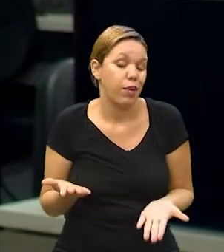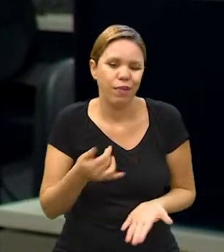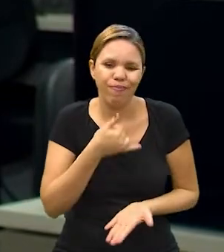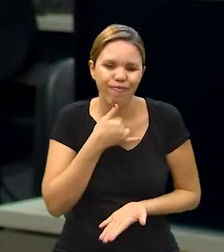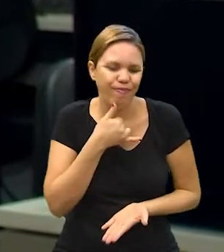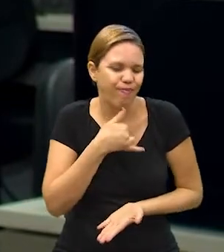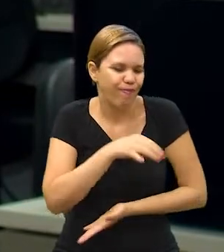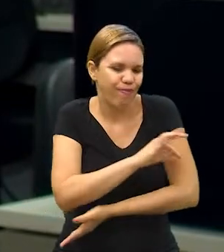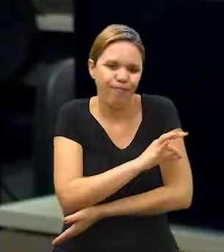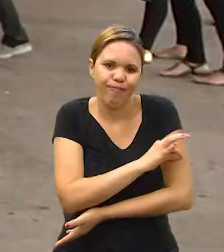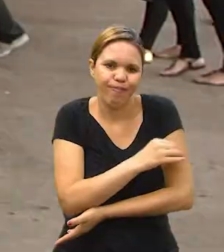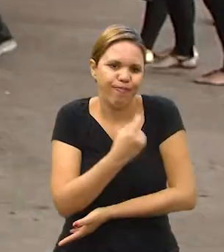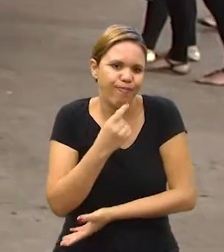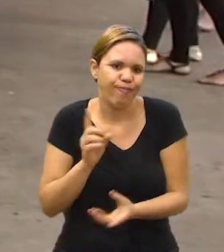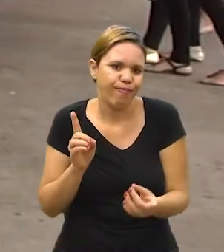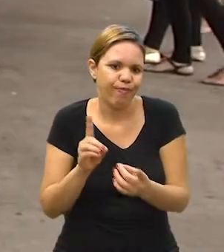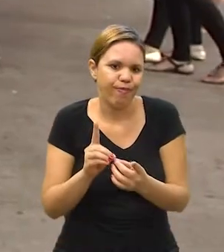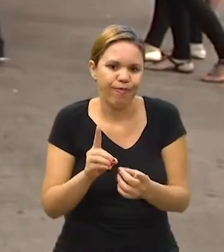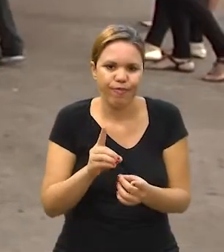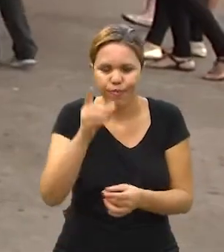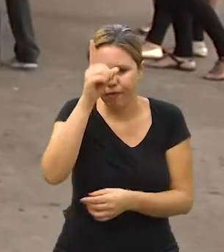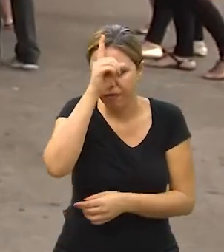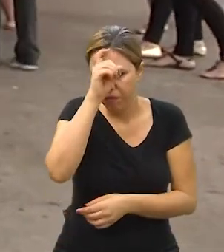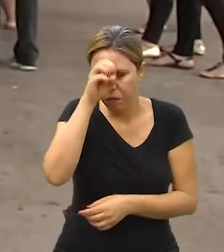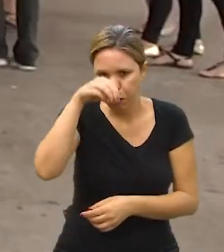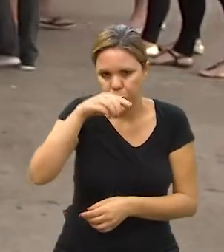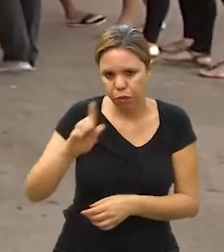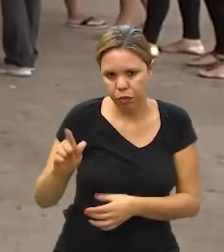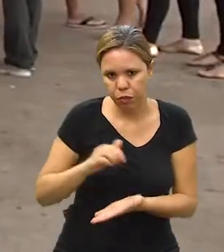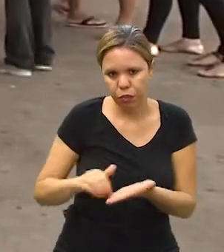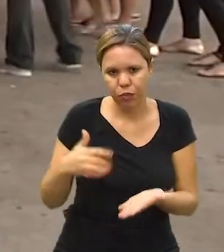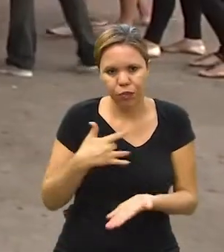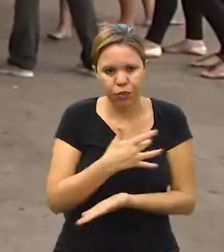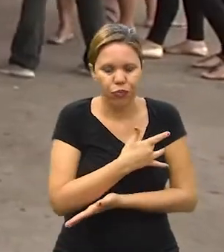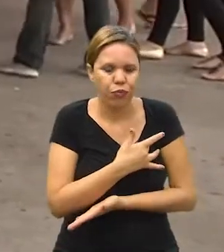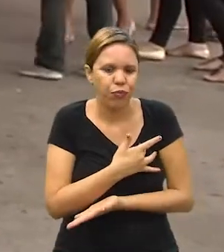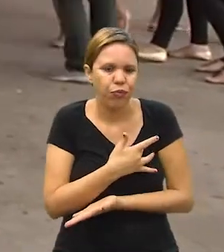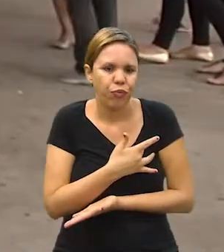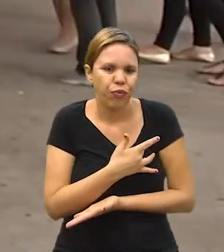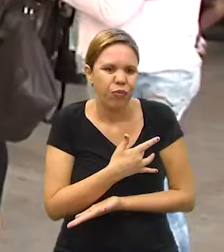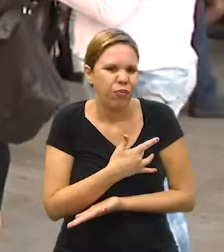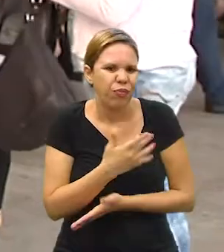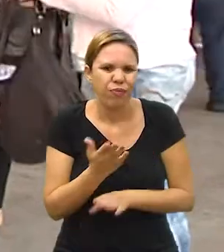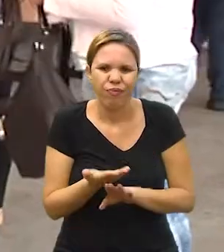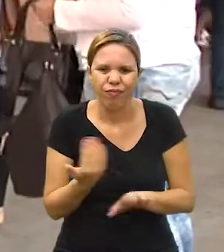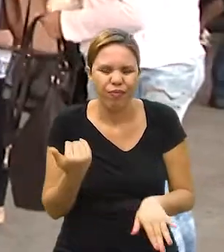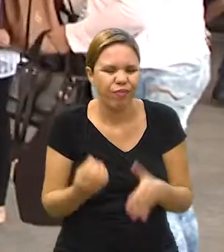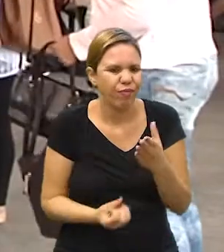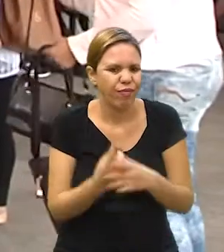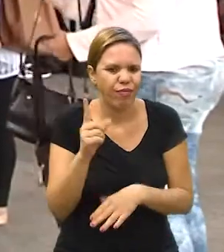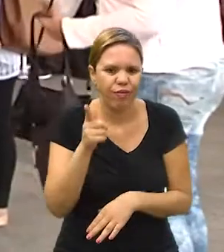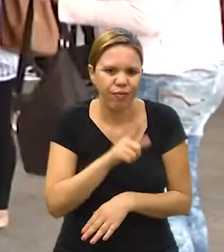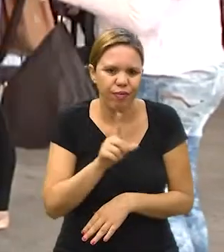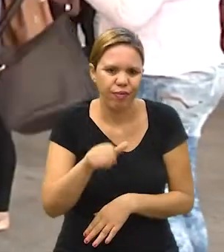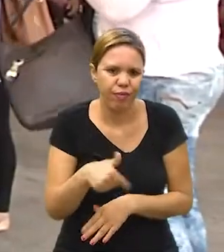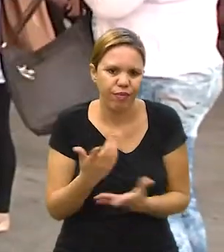Infelizmente, a Prefeitura de Campinas, os serviços, né, da Rede Mário Gatti, da Secretaria Municipal de Saúde, estão muito longe de